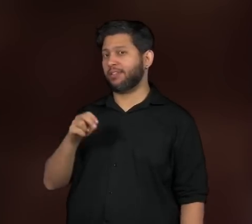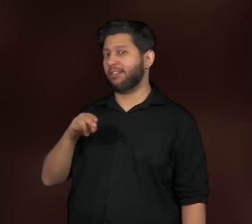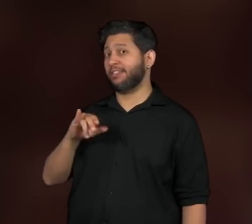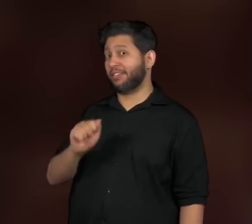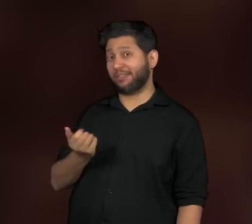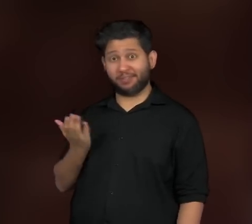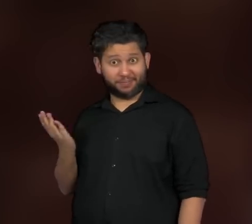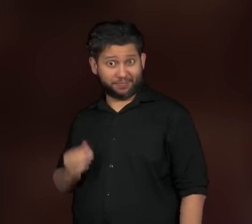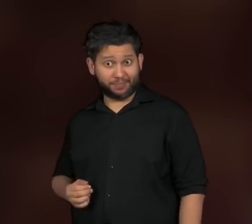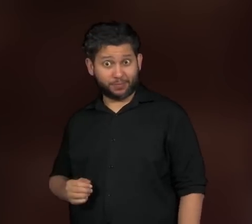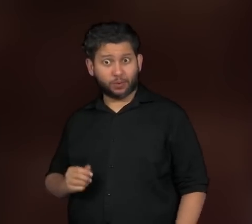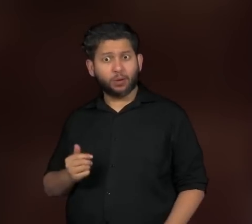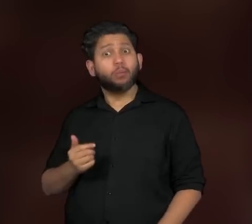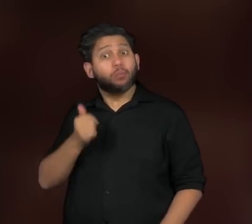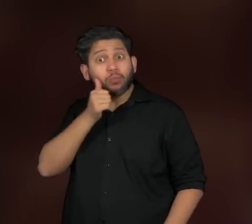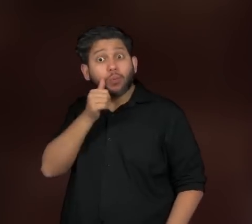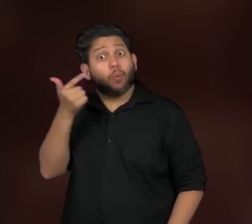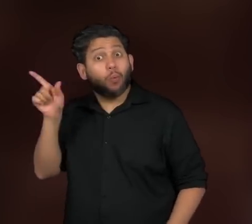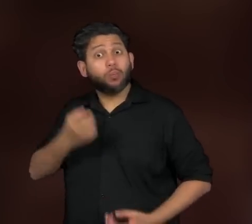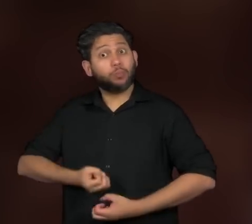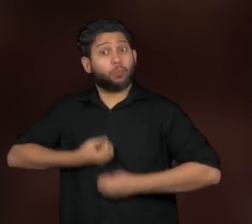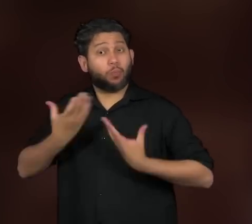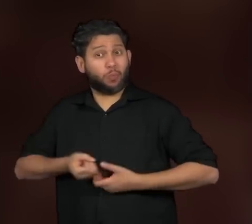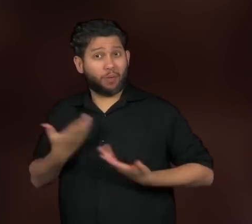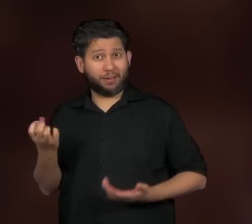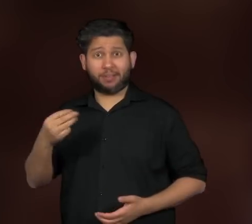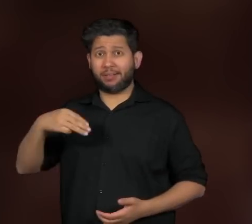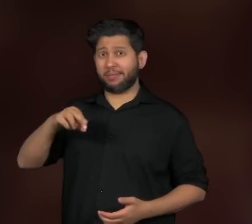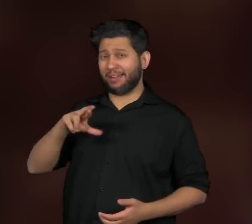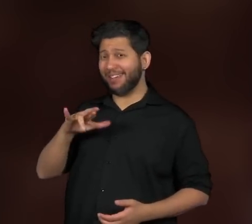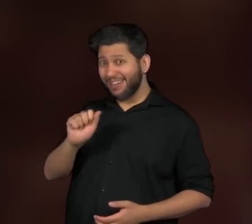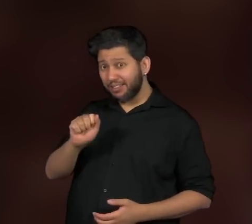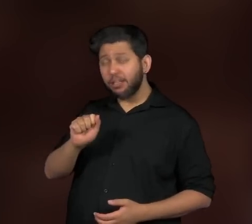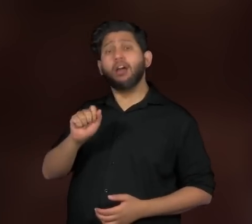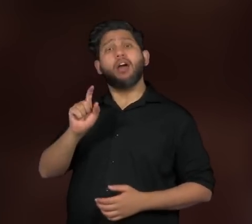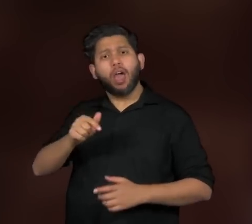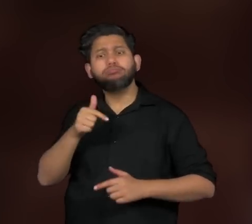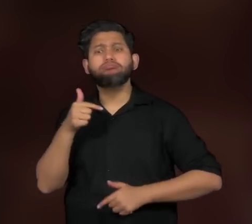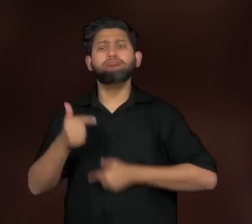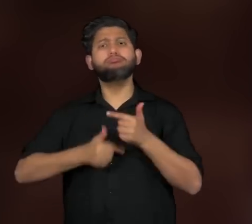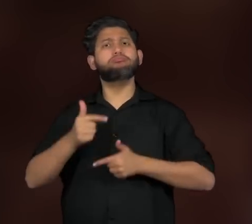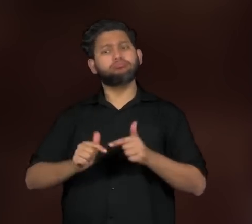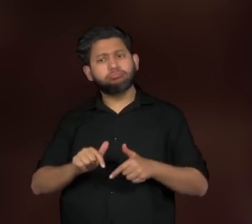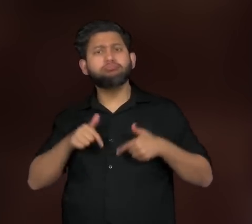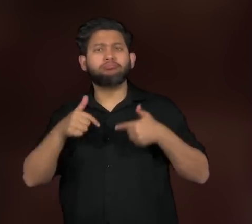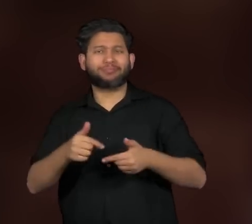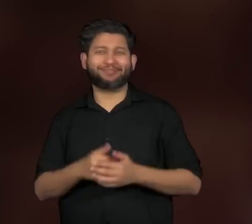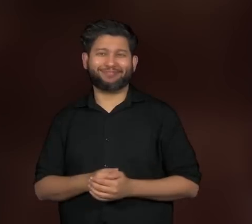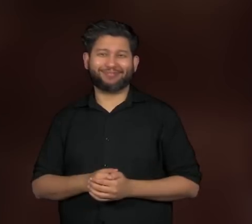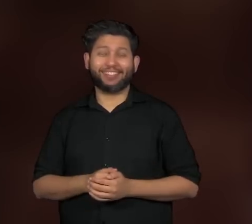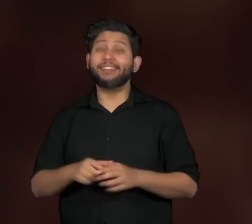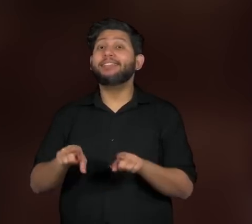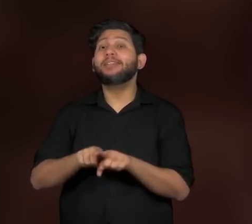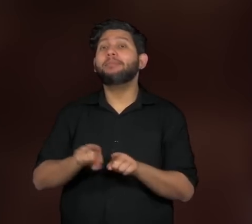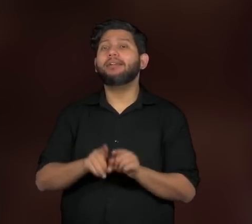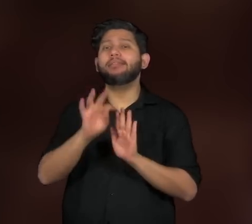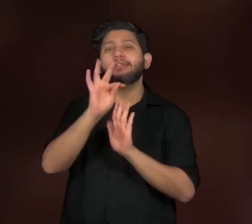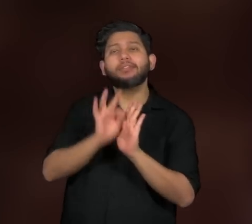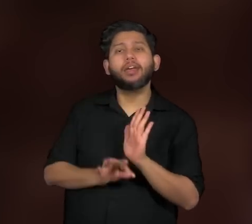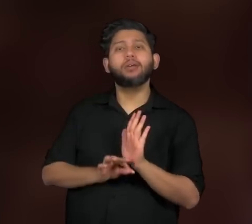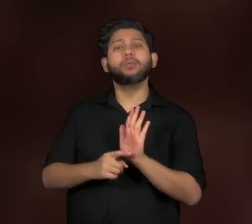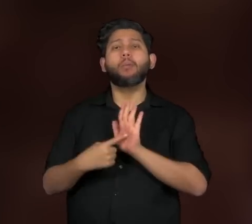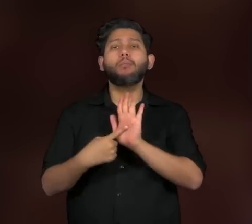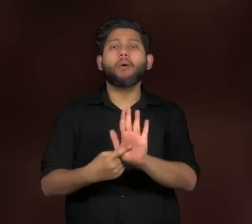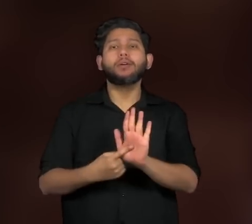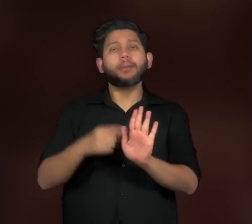são vozes atuantes, como a poeta Márcia Cambeba. A segunda parte traz os textos acompanhados de uma biografia de